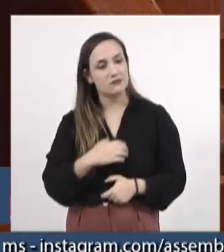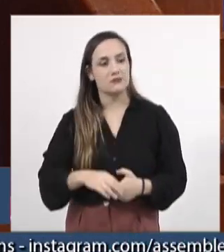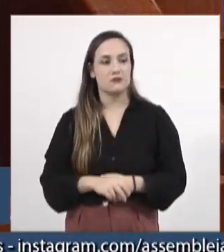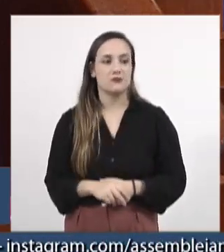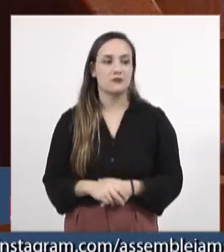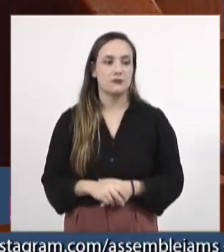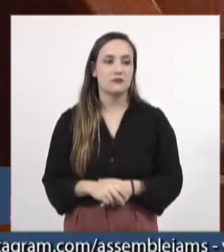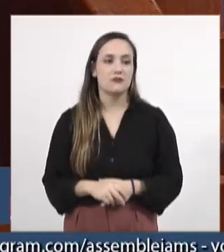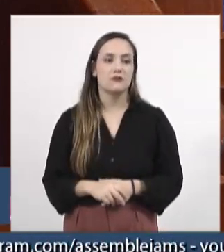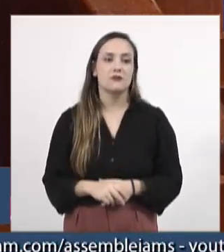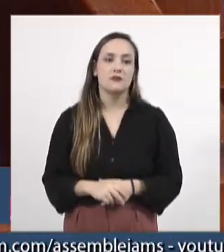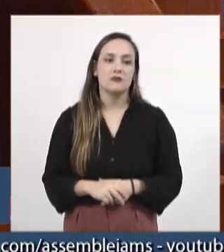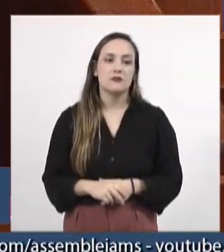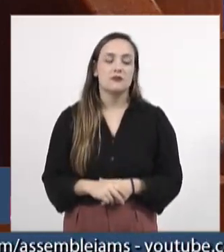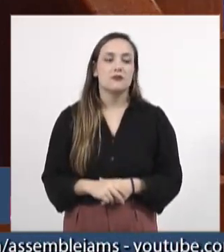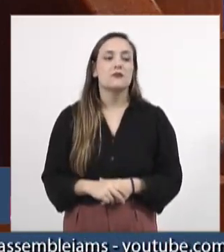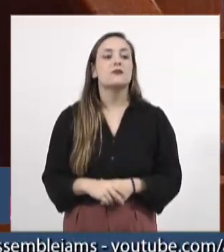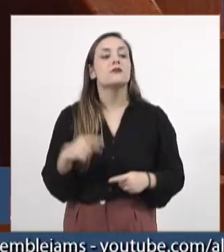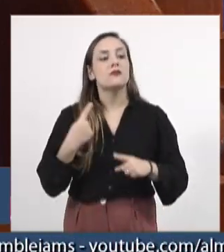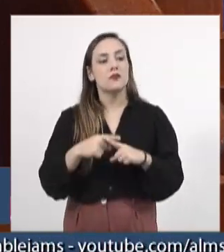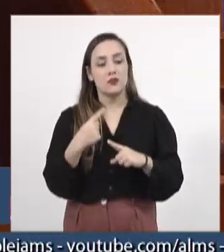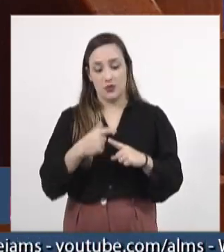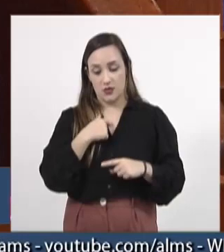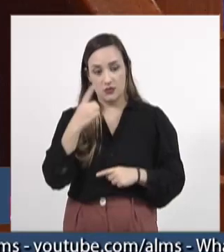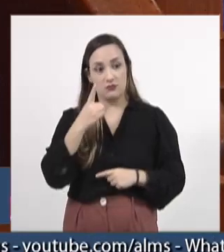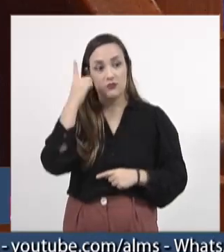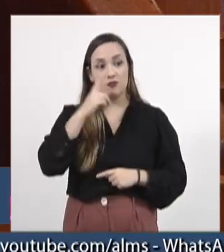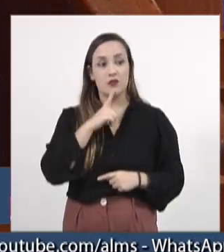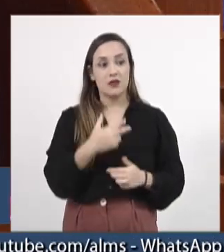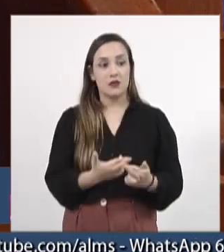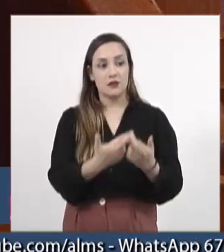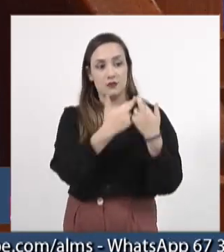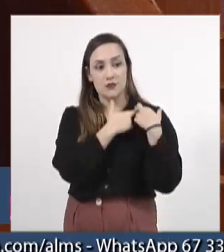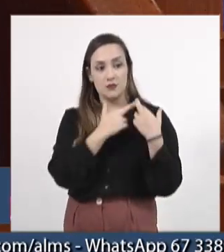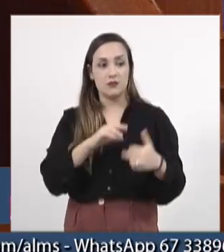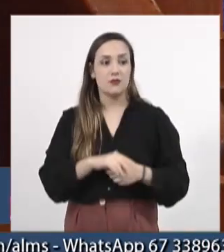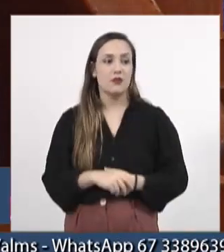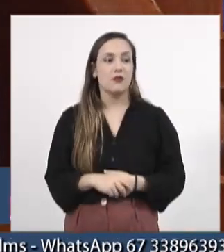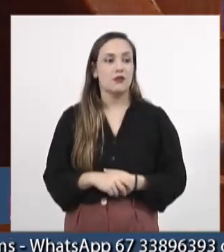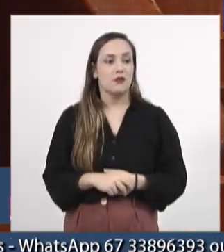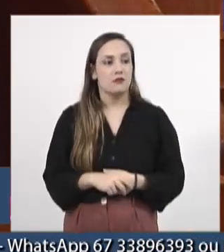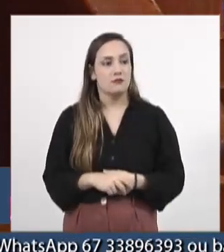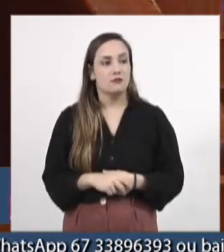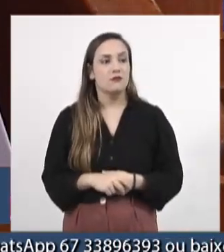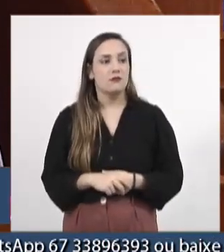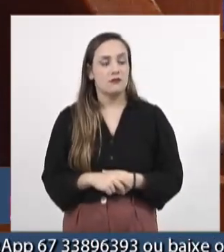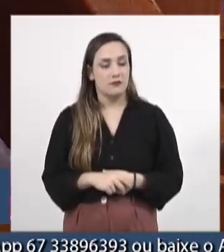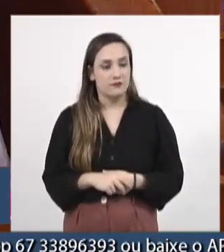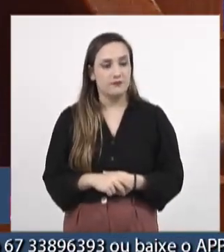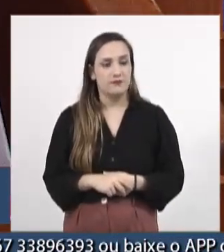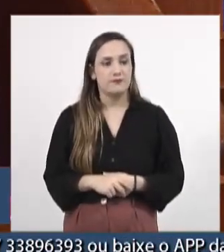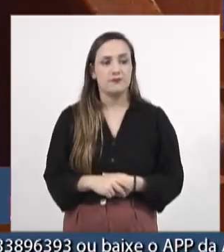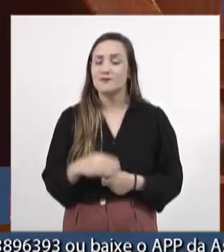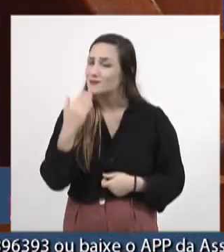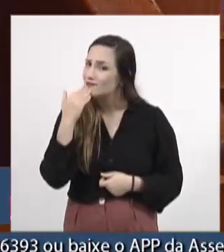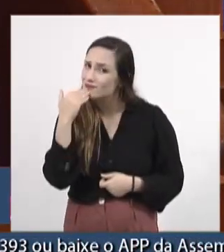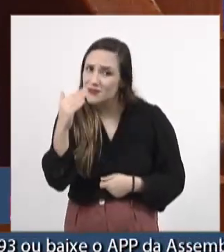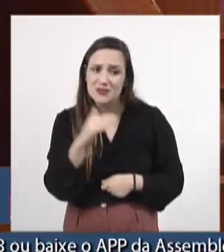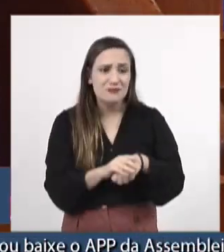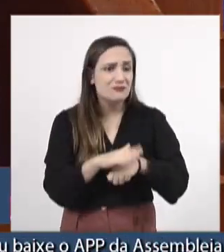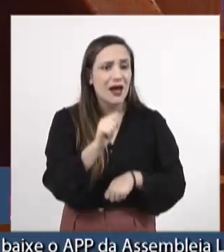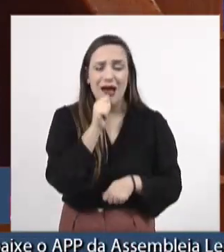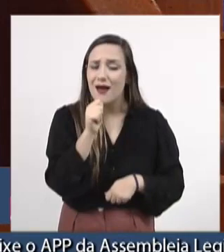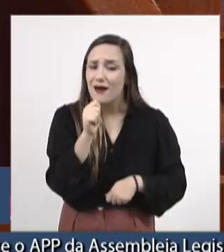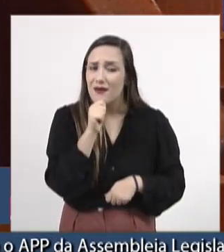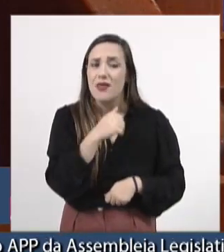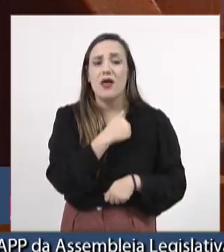e a responsabilidade desse parlamento estadual para que a gente possa mobilizar solicitar ainda mais ao governo de